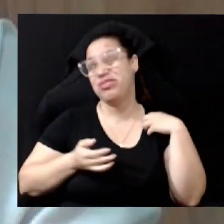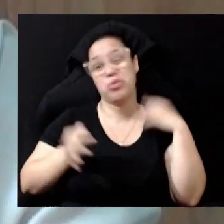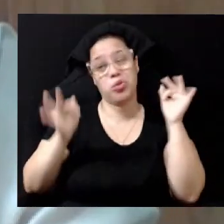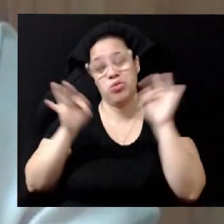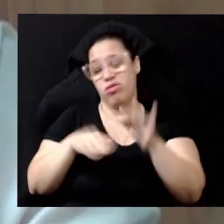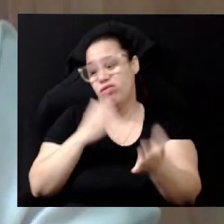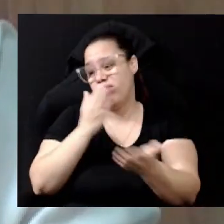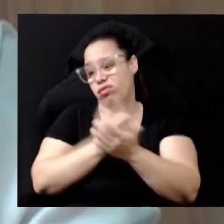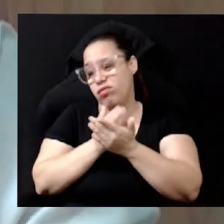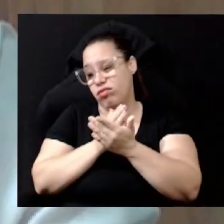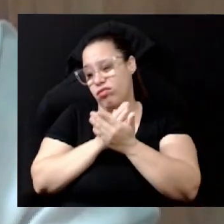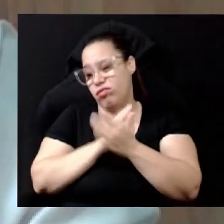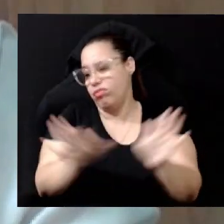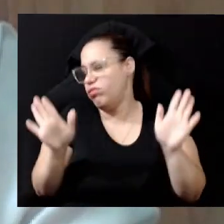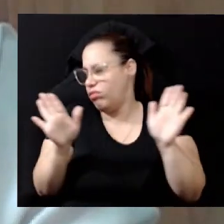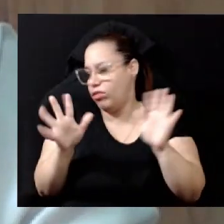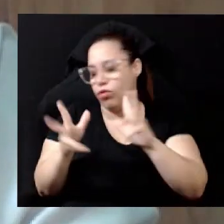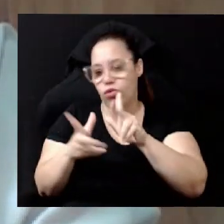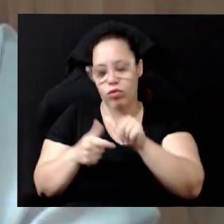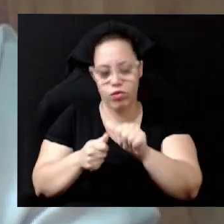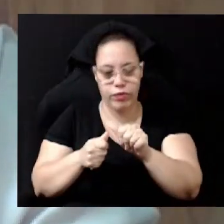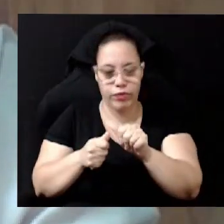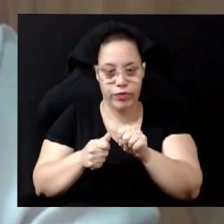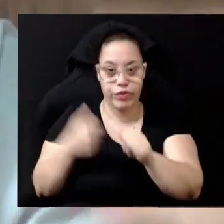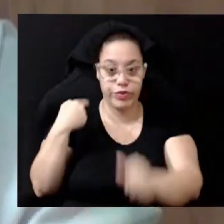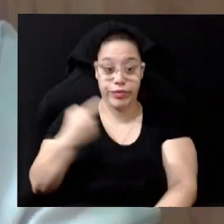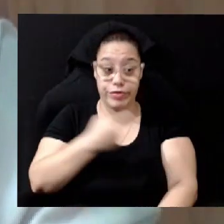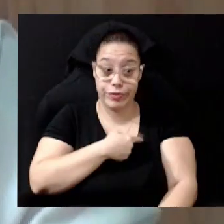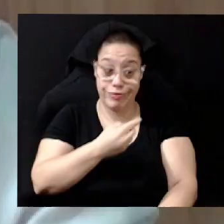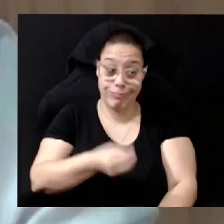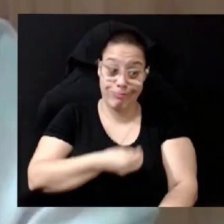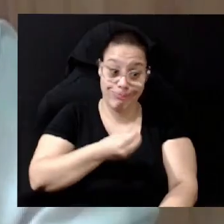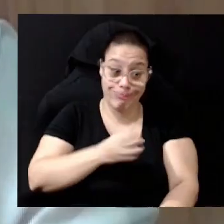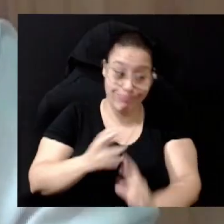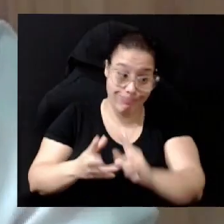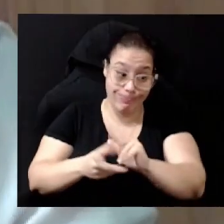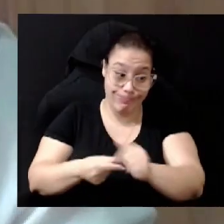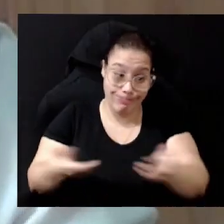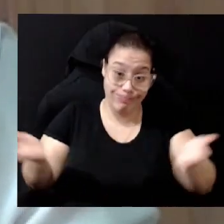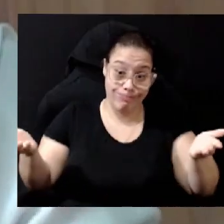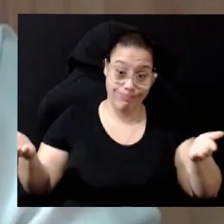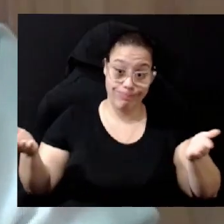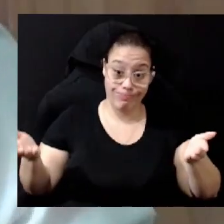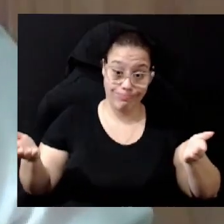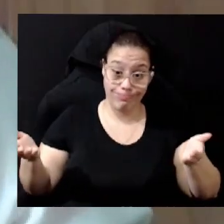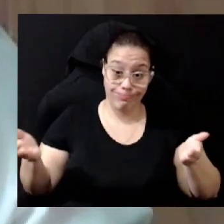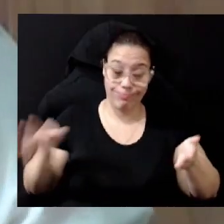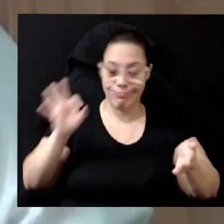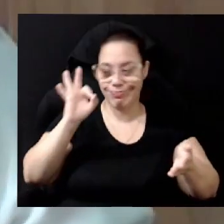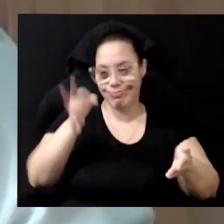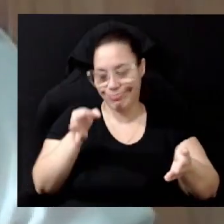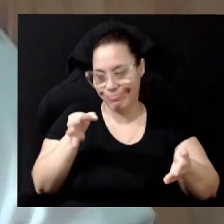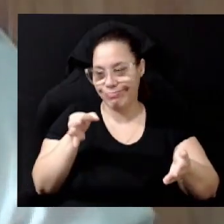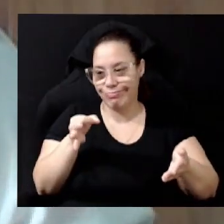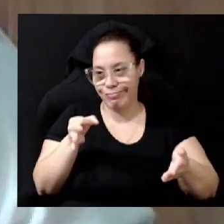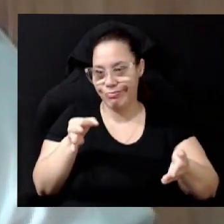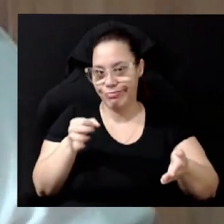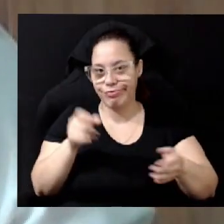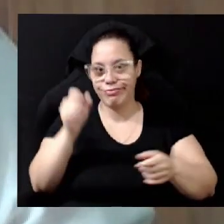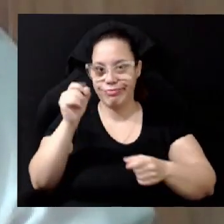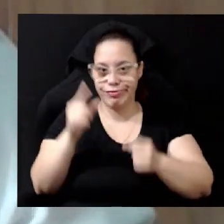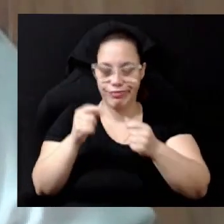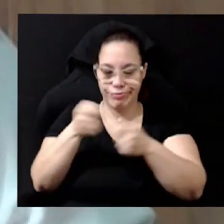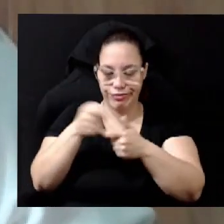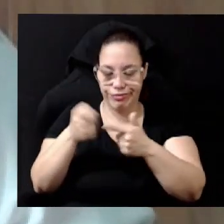o fim, né? Infelizmente, não o fim do mundo, mas da nossa existência no mundo, né? Então, a obra trata justamente sobre